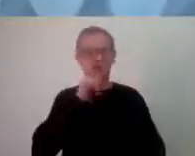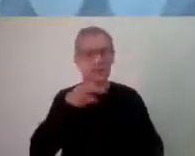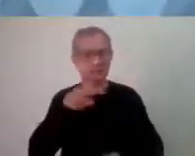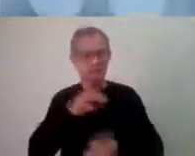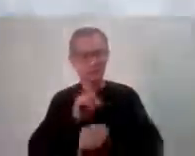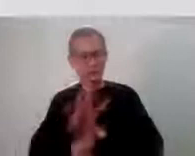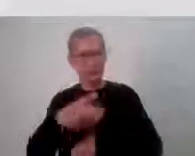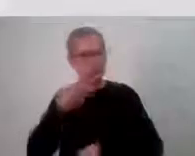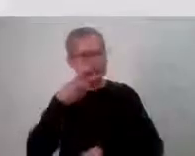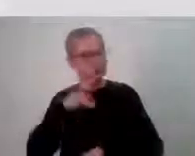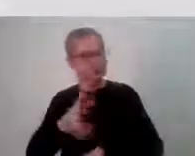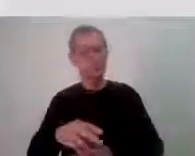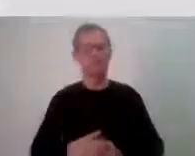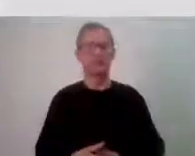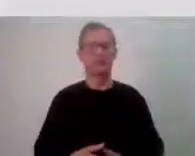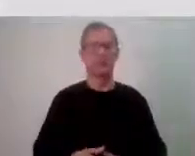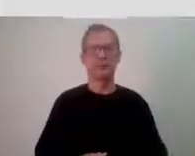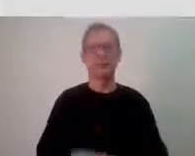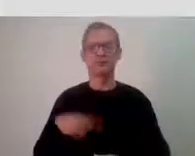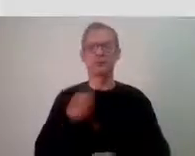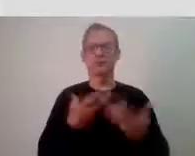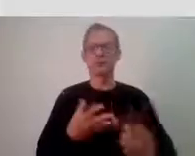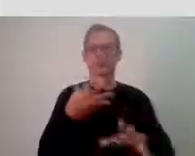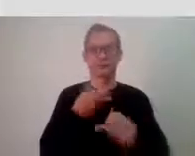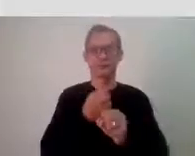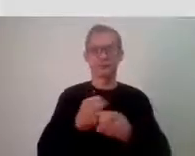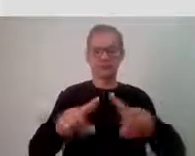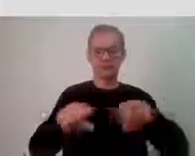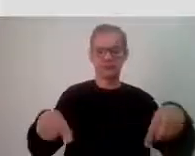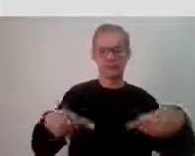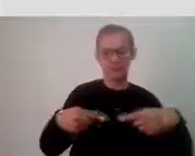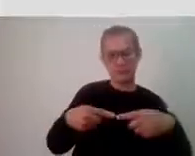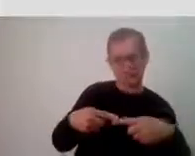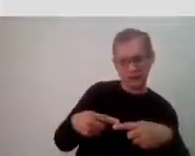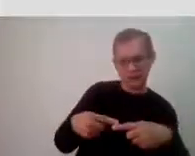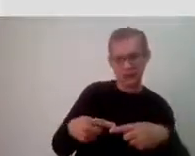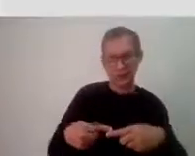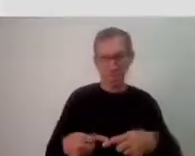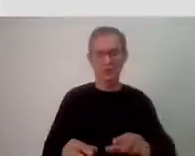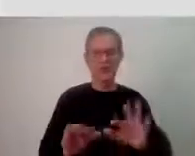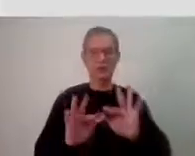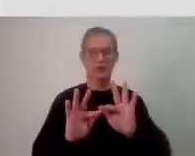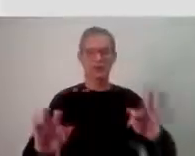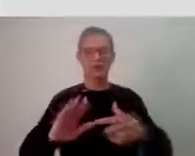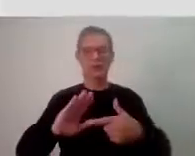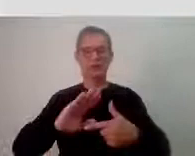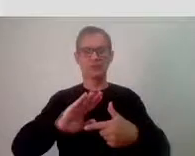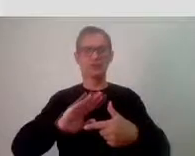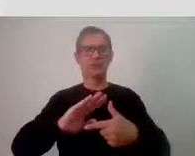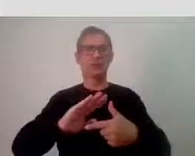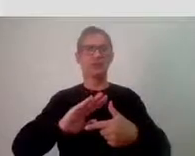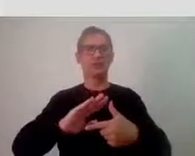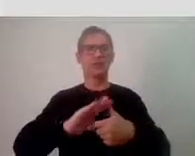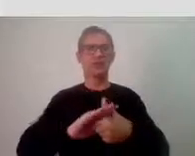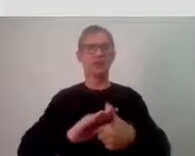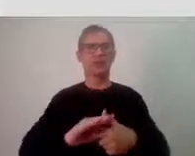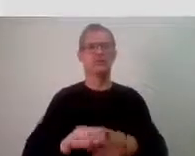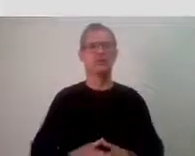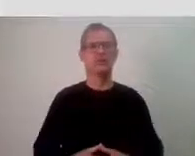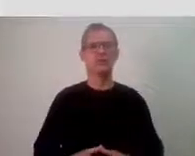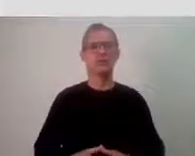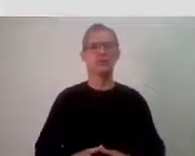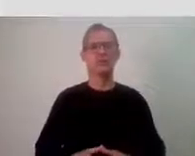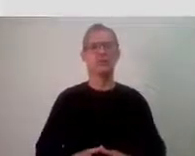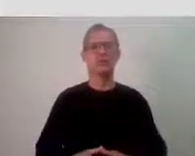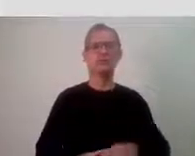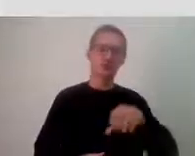Acompanhe. Nós queremos calcular a área entre as funções cosseno e seno, de 0 a π sobre